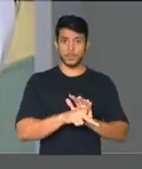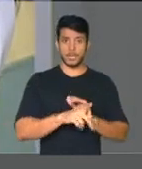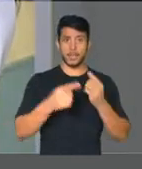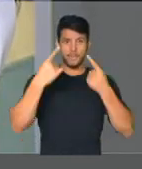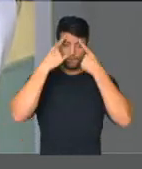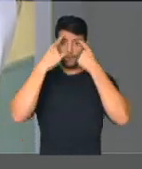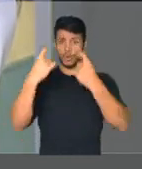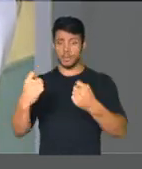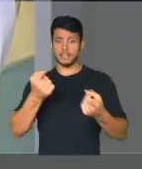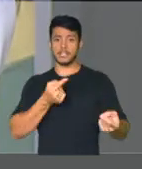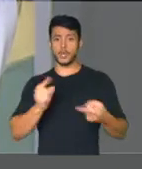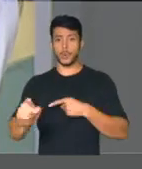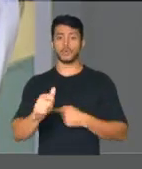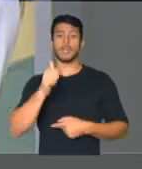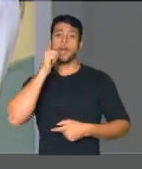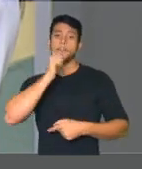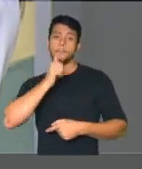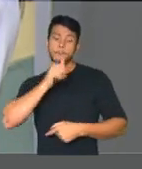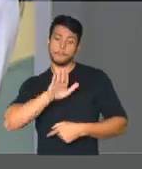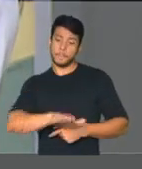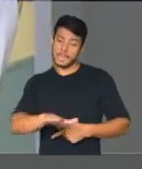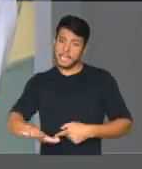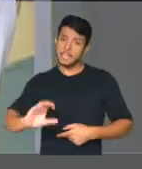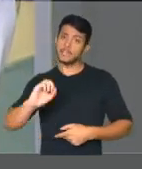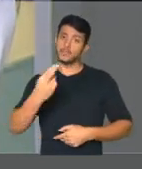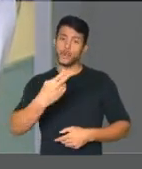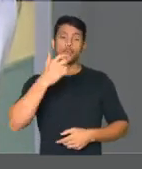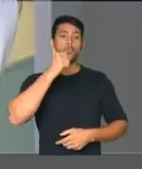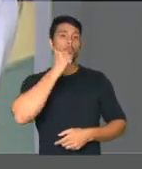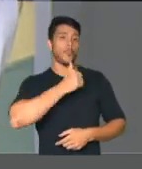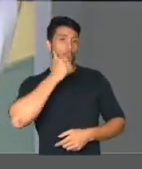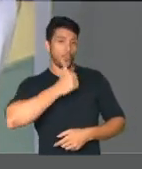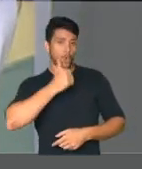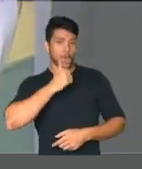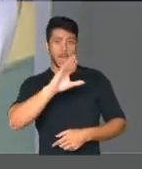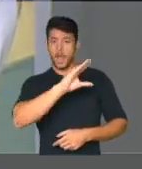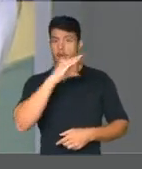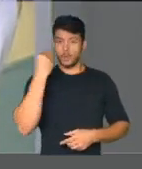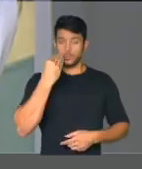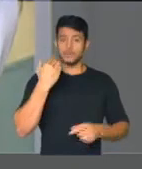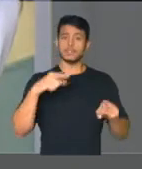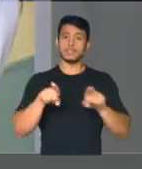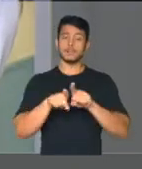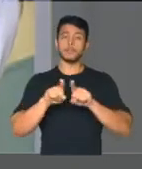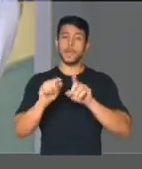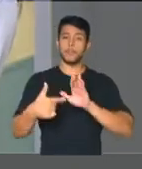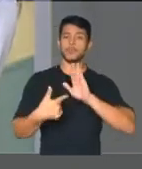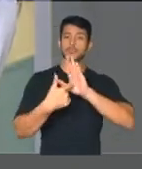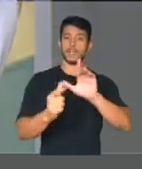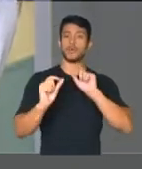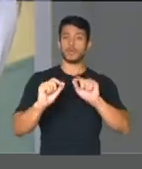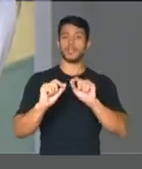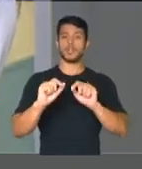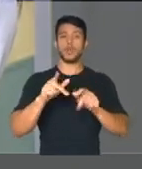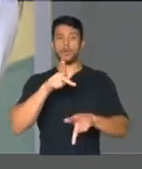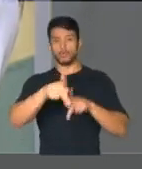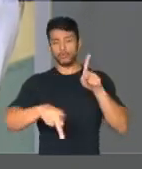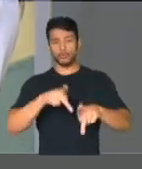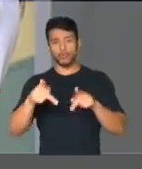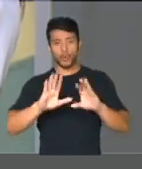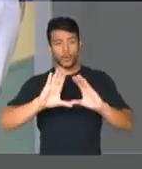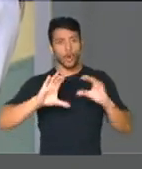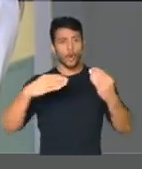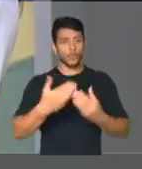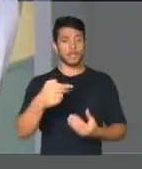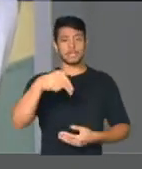e mulheres, bem como conscientizar a comunidade nacional e internacional acerca das violações